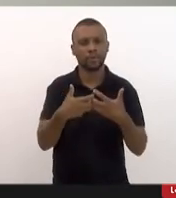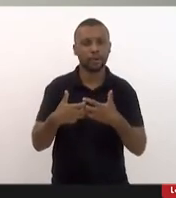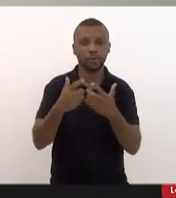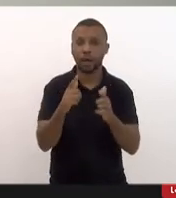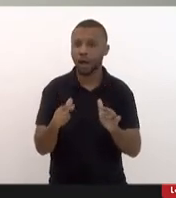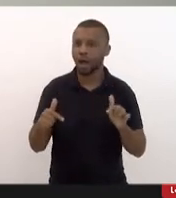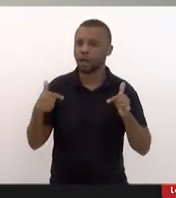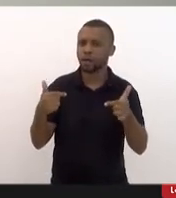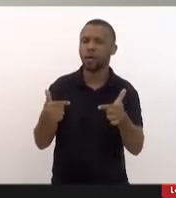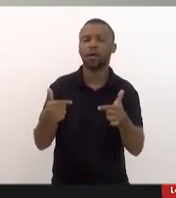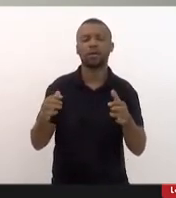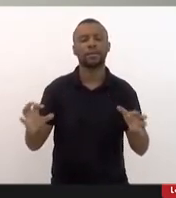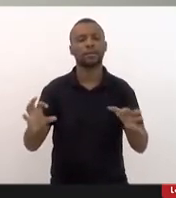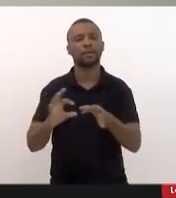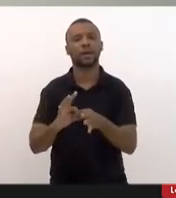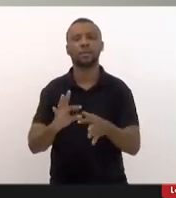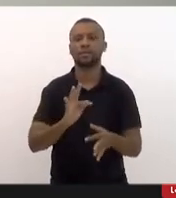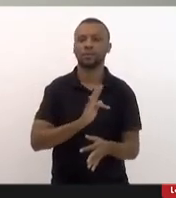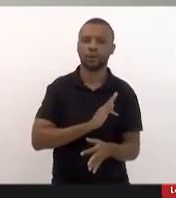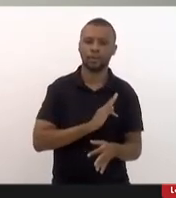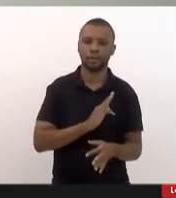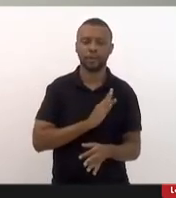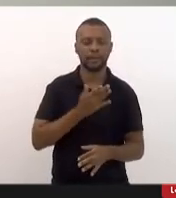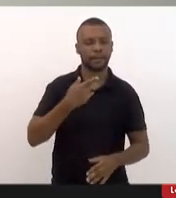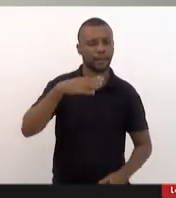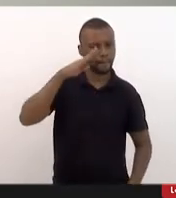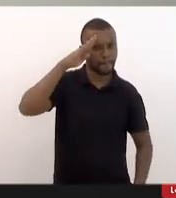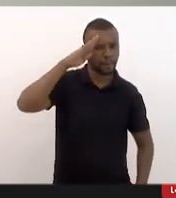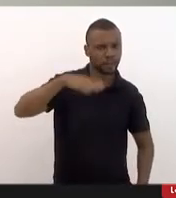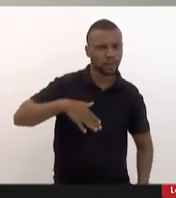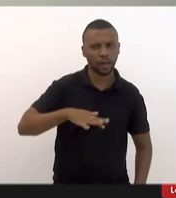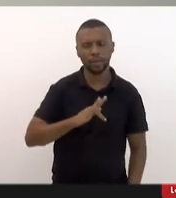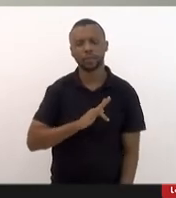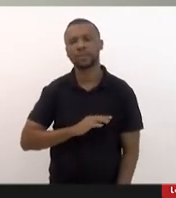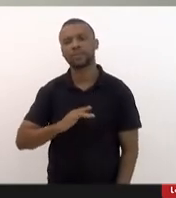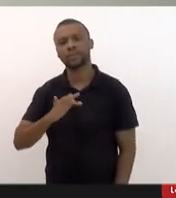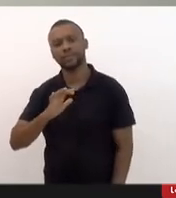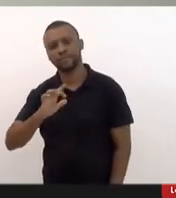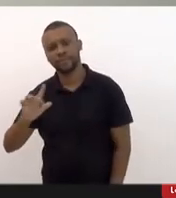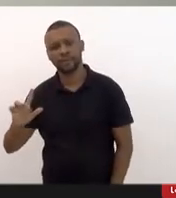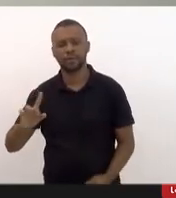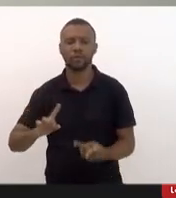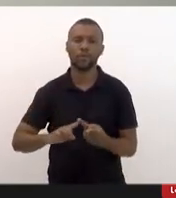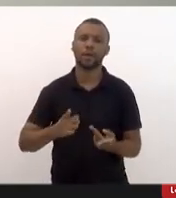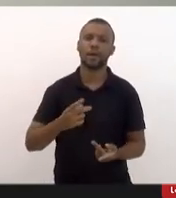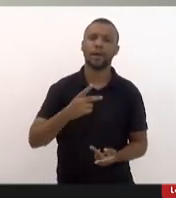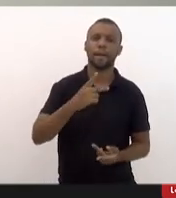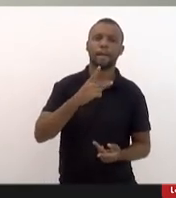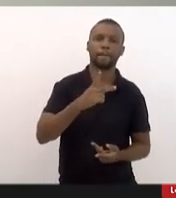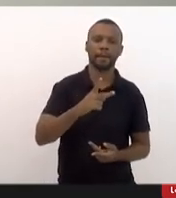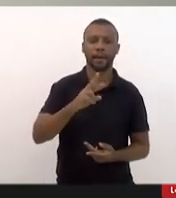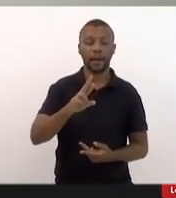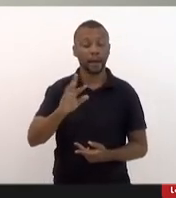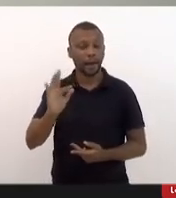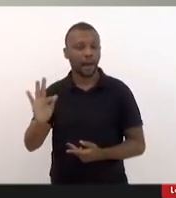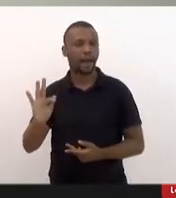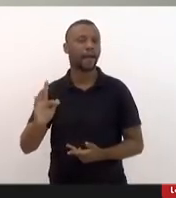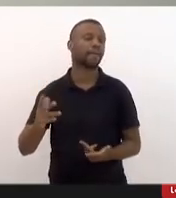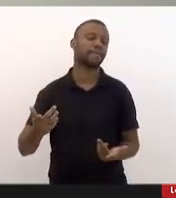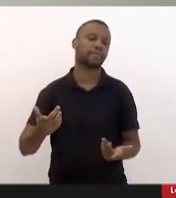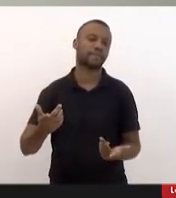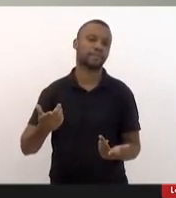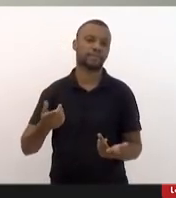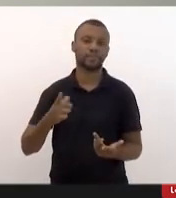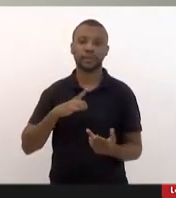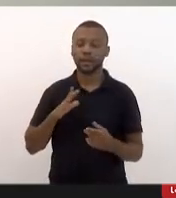das forças de segurança, né, o arco na rodovia, né, sendo uma rodovia federal pela Polícia Rodoviária Federal, mas nos seus acessos, né,